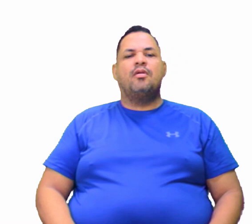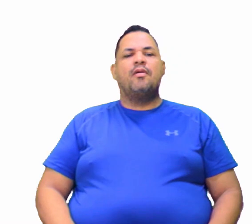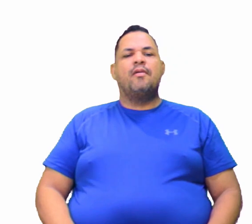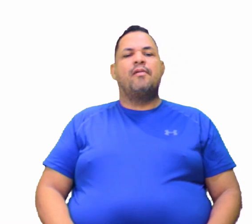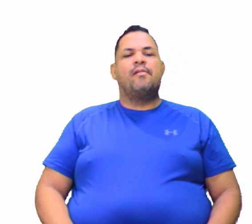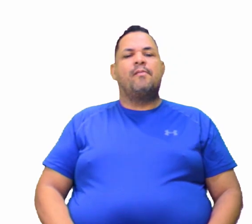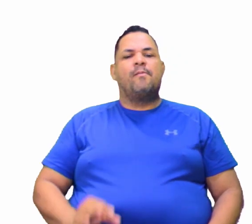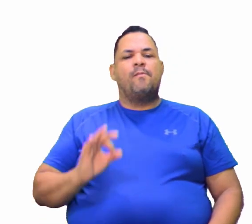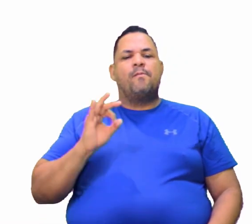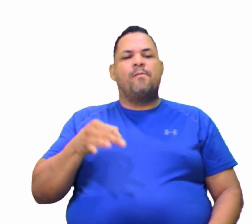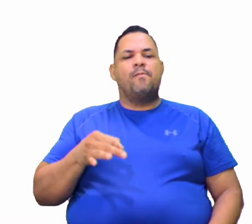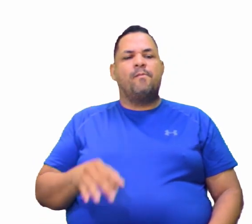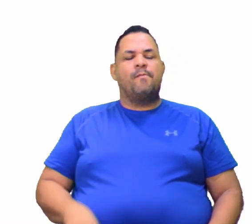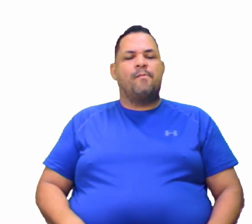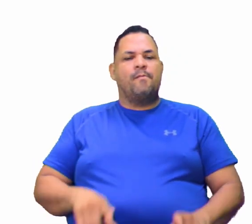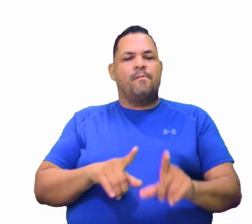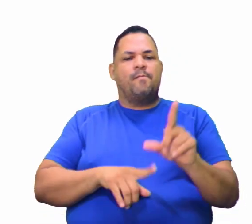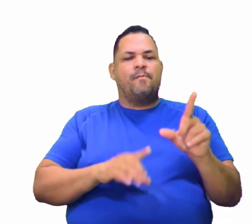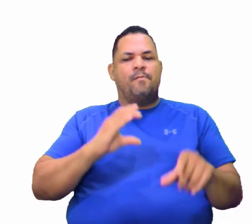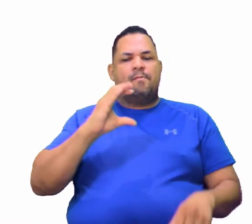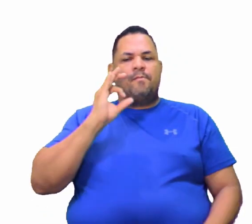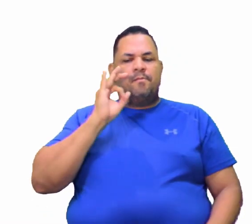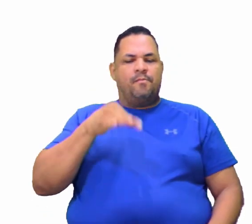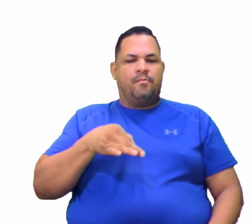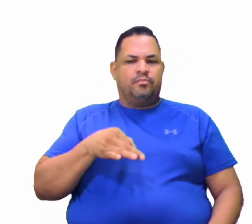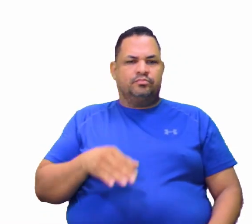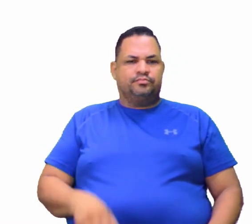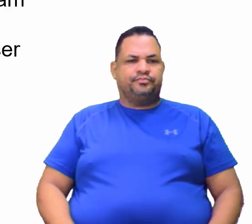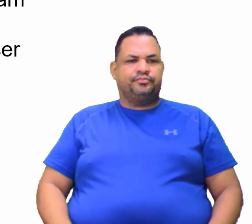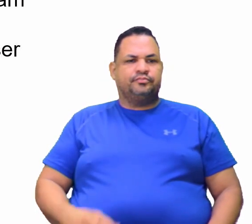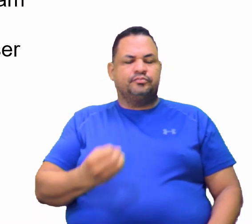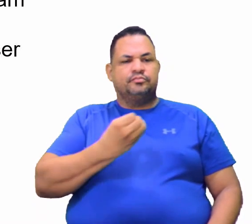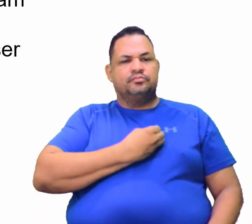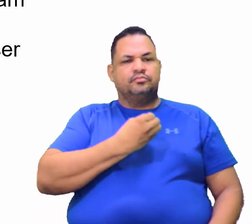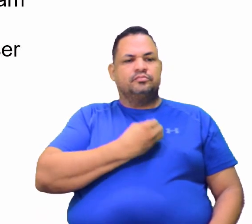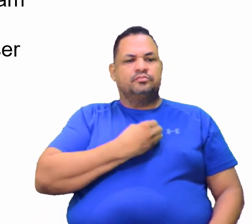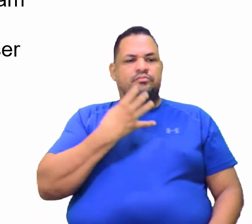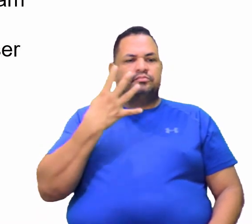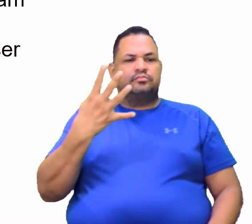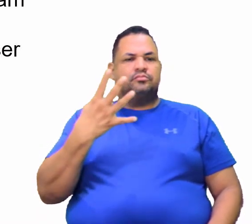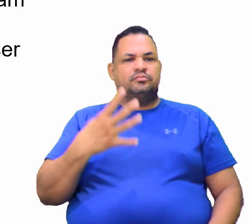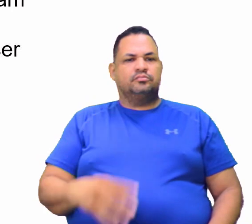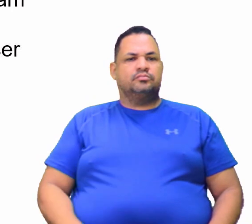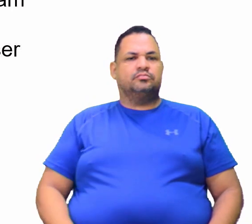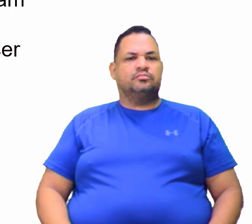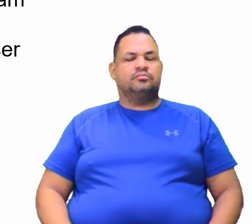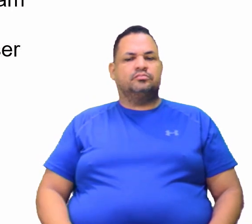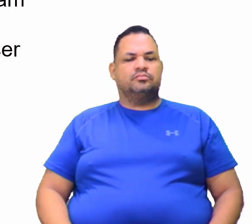procurarão. Tá certo? Gabarito letra C. Vamos lá para a questão 4.